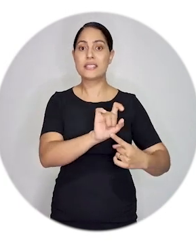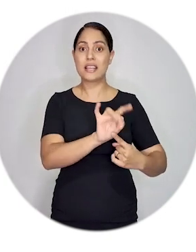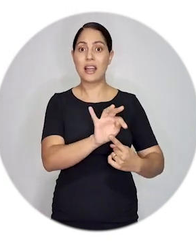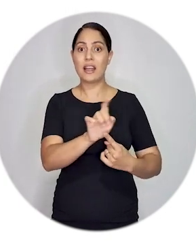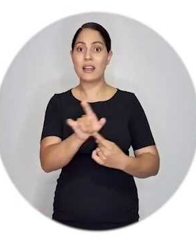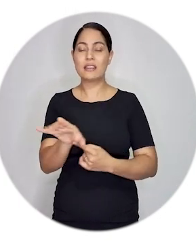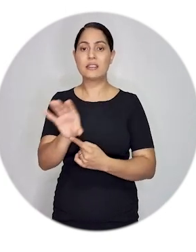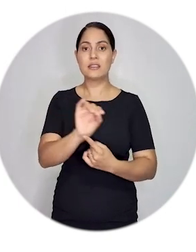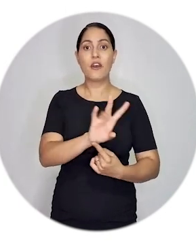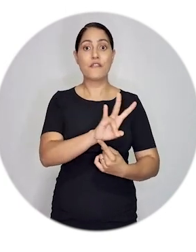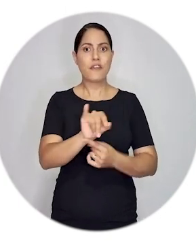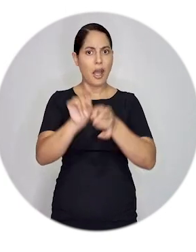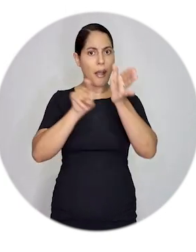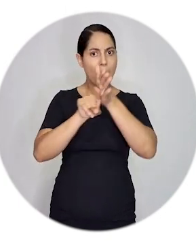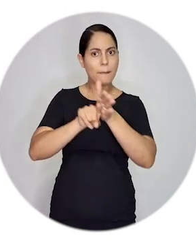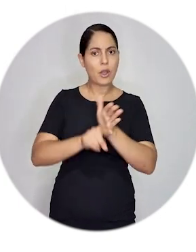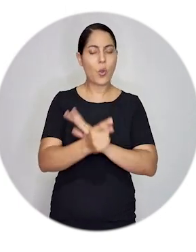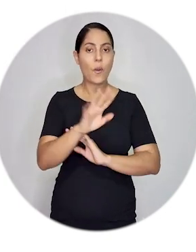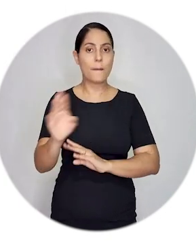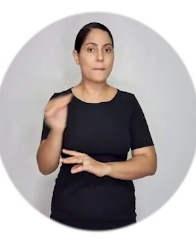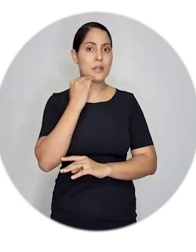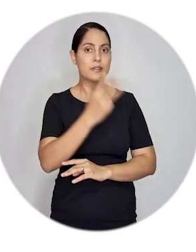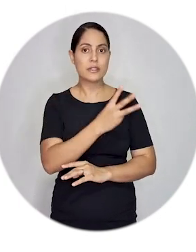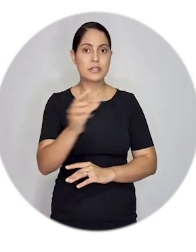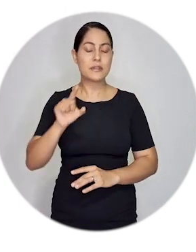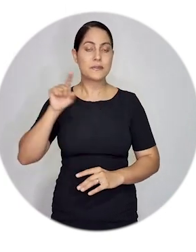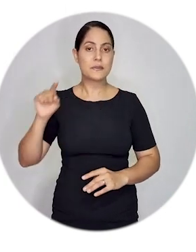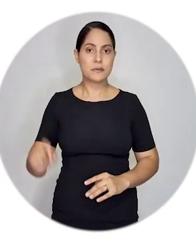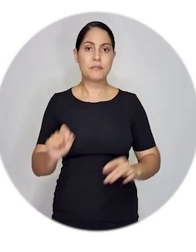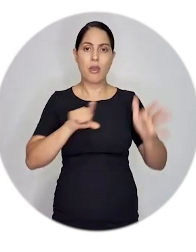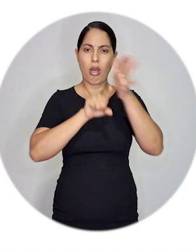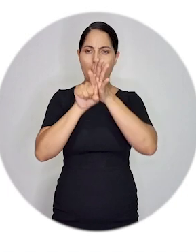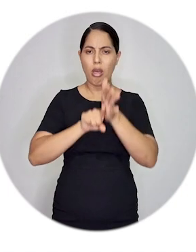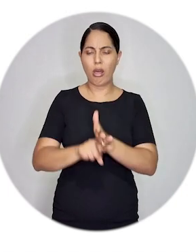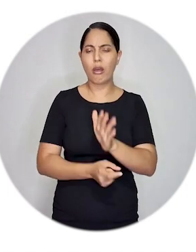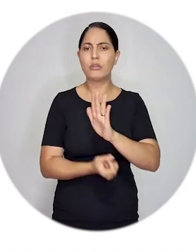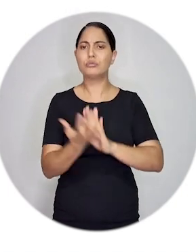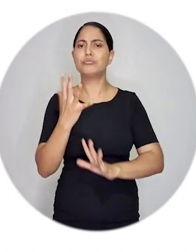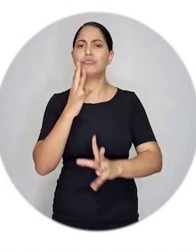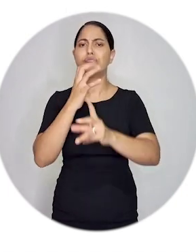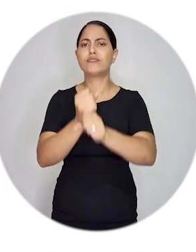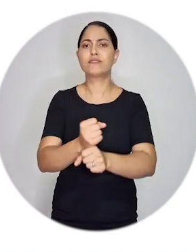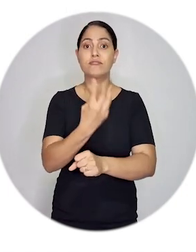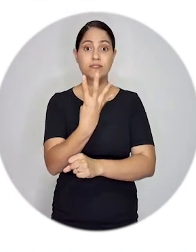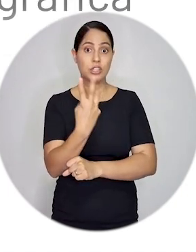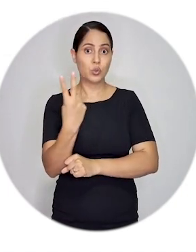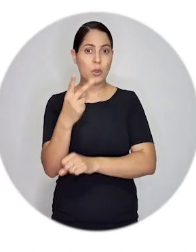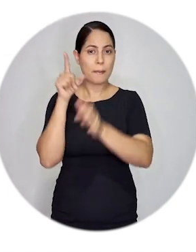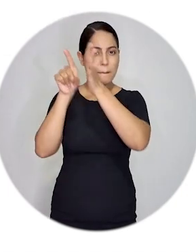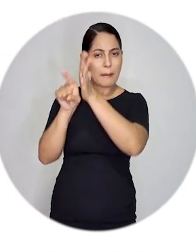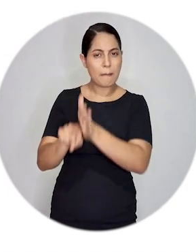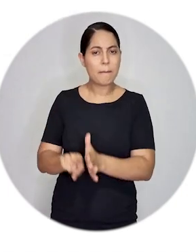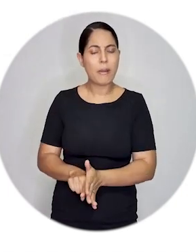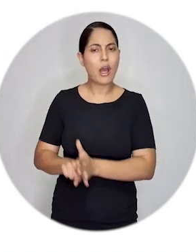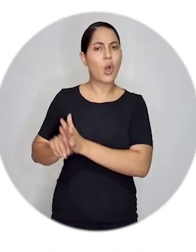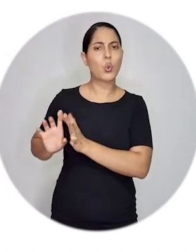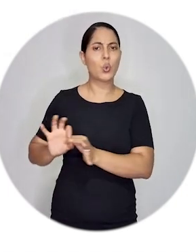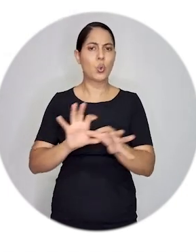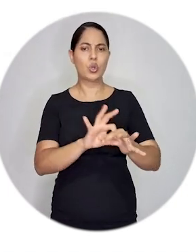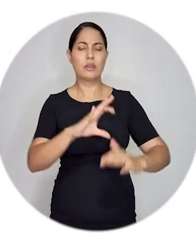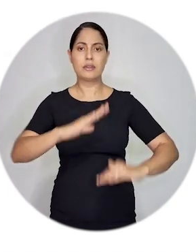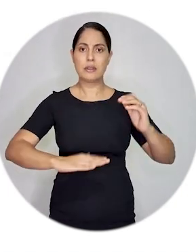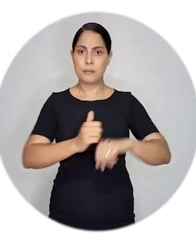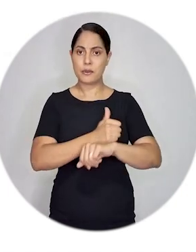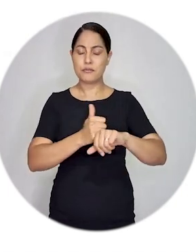que a pesquisa pretende levar a mais de 1.300.000 advogados um questionário com 42 perguntas sobre diversos aspectos